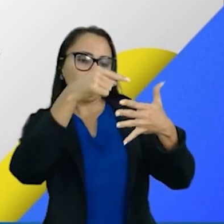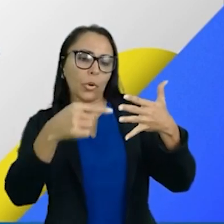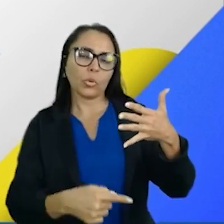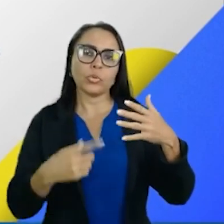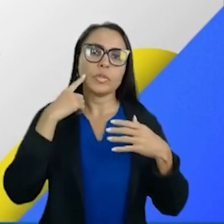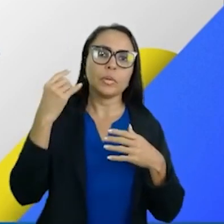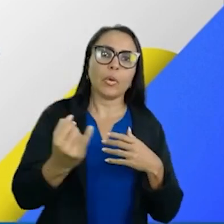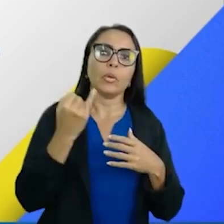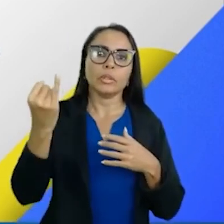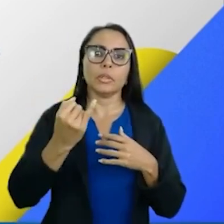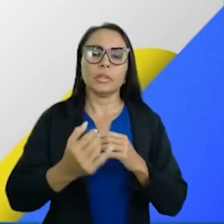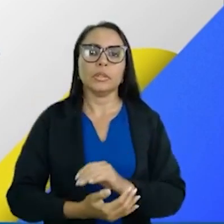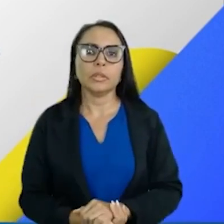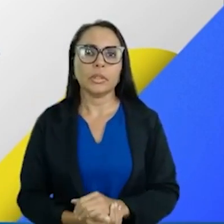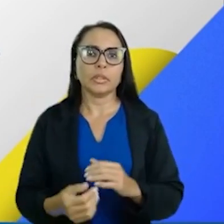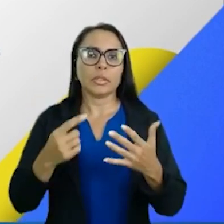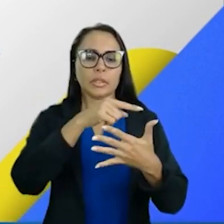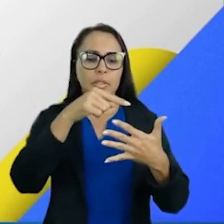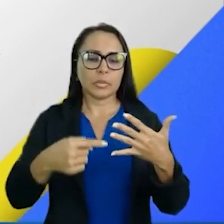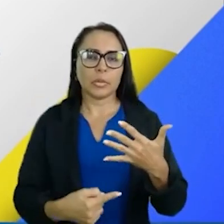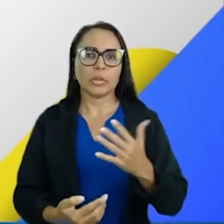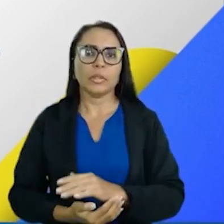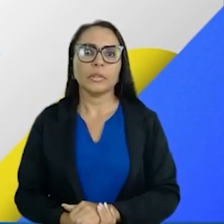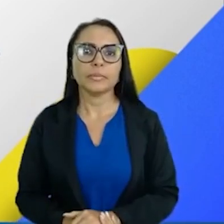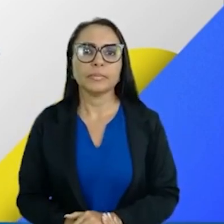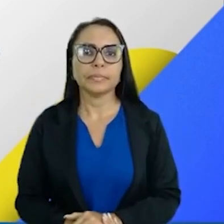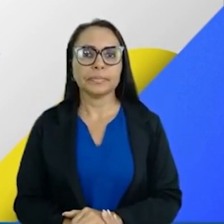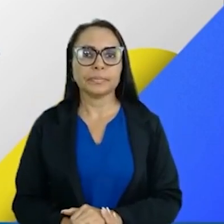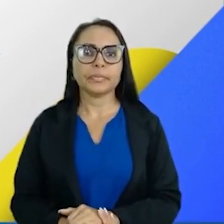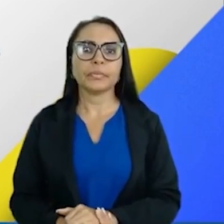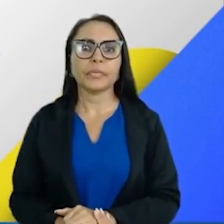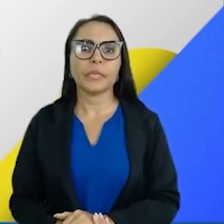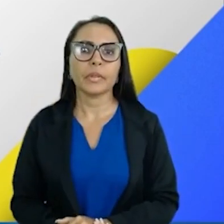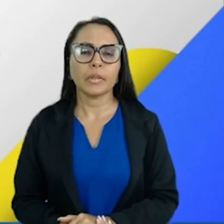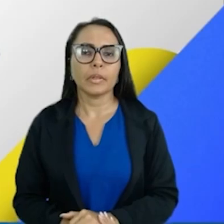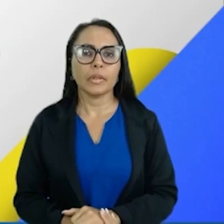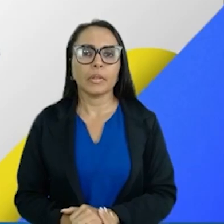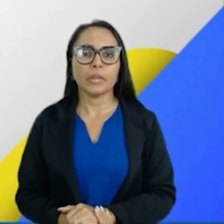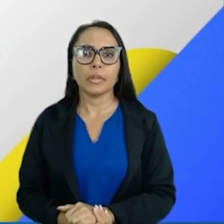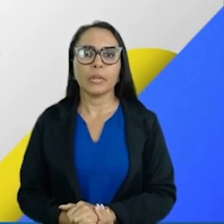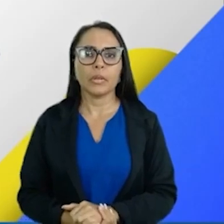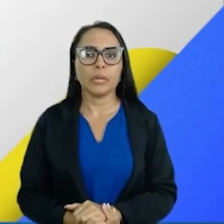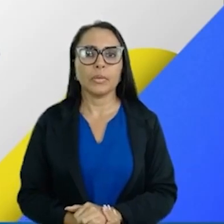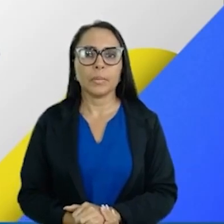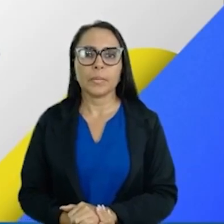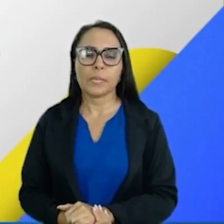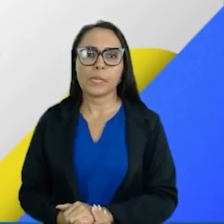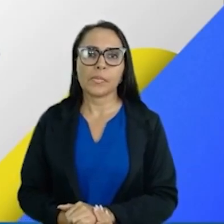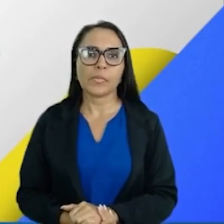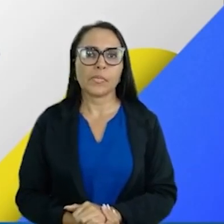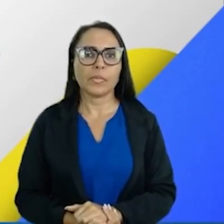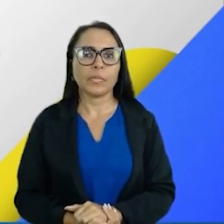Modelo mental, User Experience, ou UX, ou UX, que é MTO, e User Interface, ou Y ou